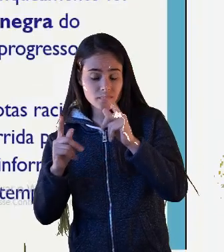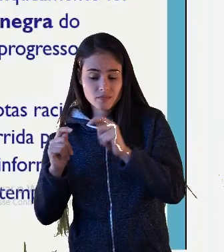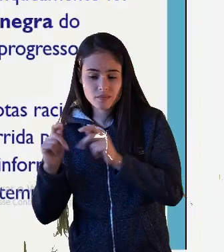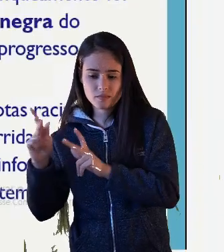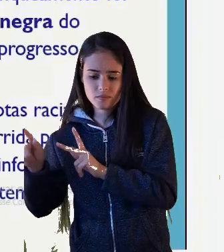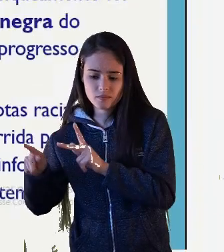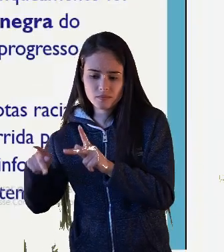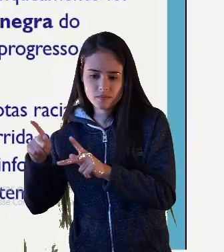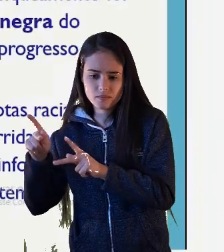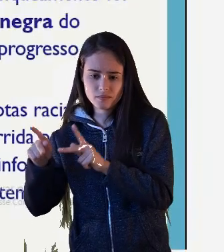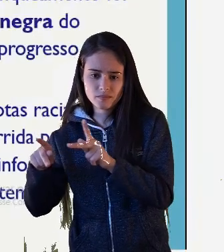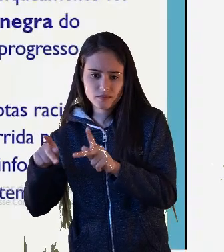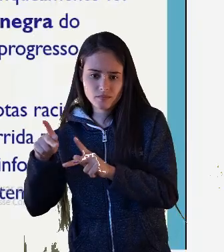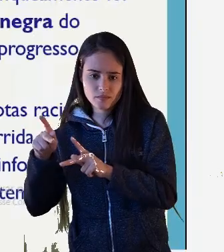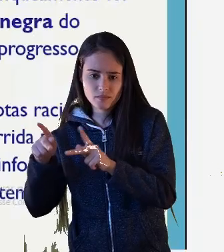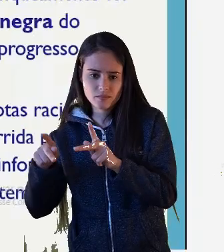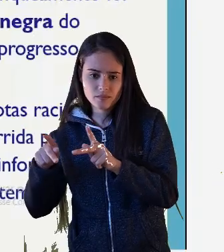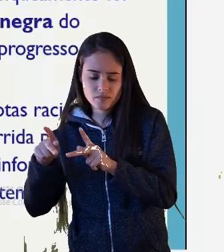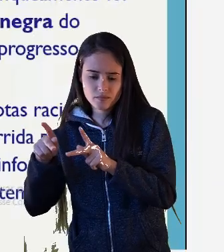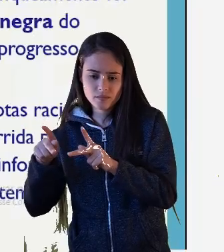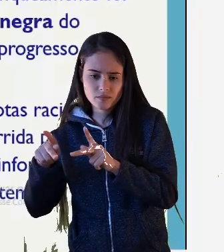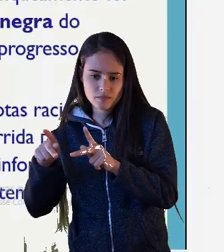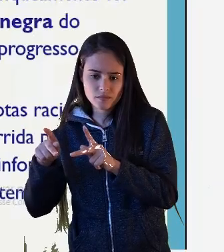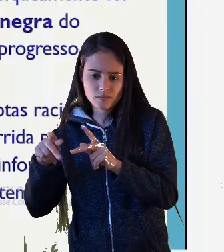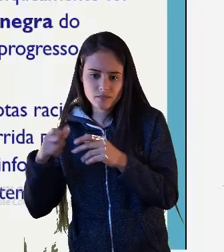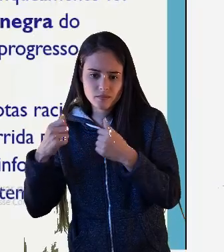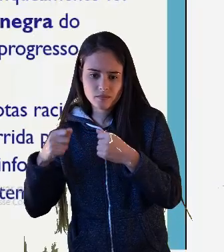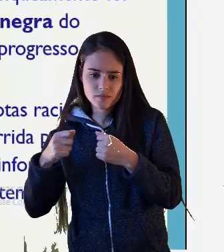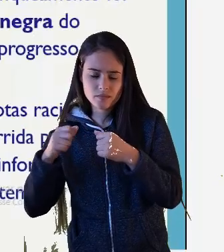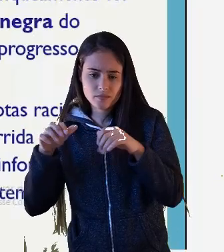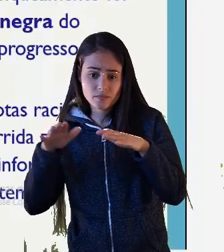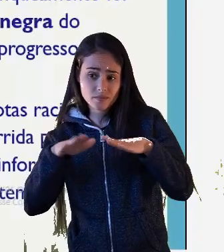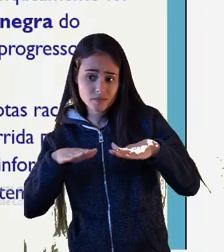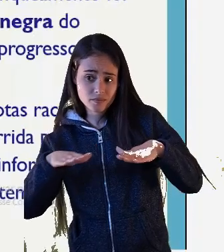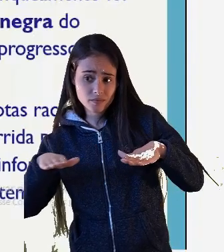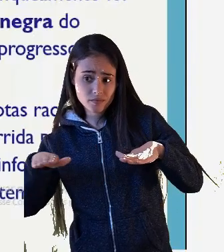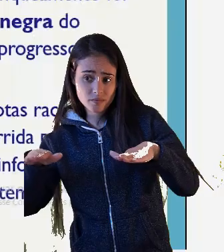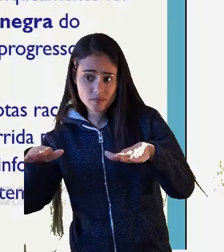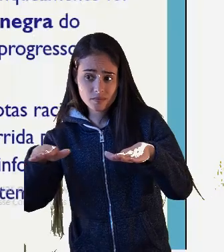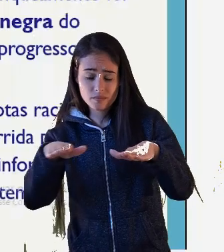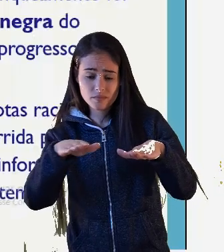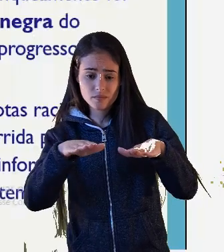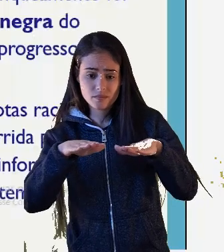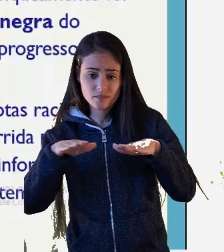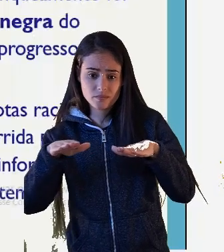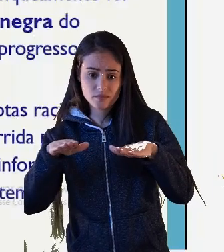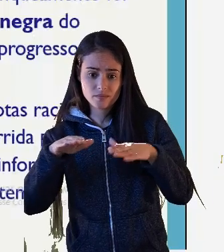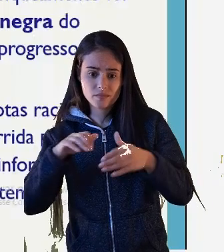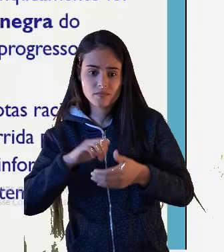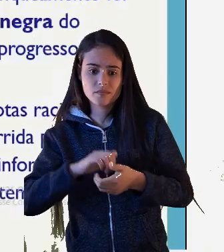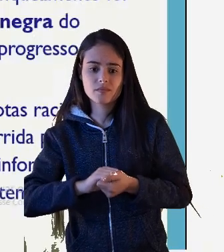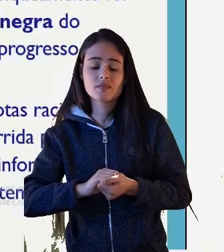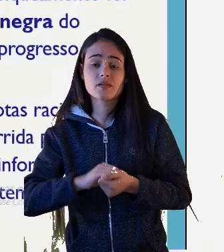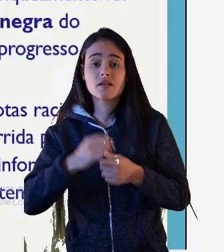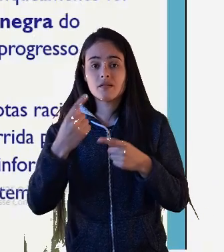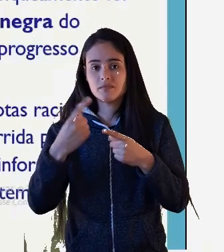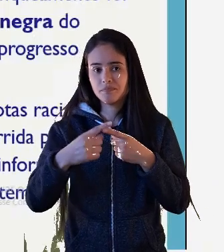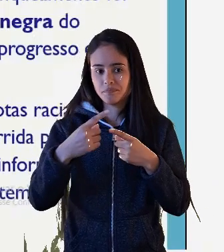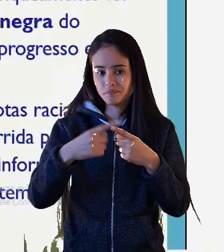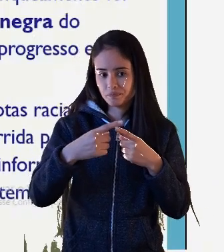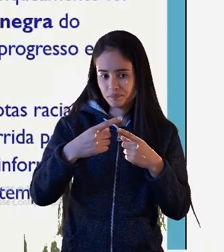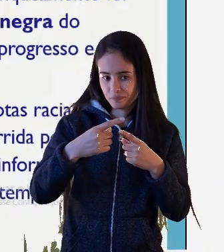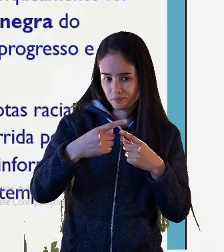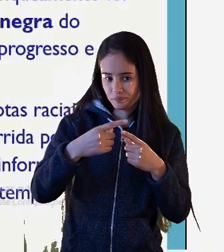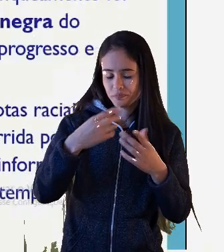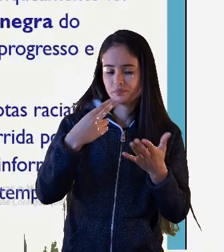das pessoas, né? Da nossa própria história, a gente não consegue reconstruir. Já do lado branco da minha família, quando eu pergunto dos portugueses, meu primo